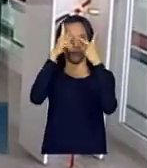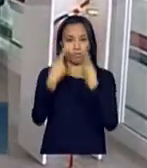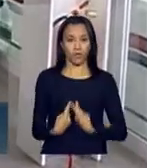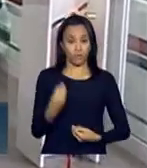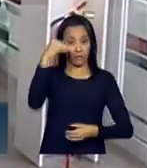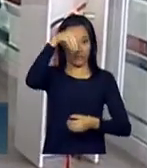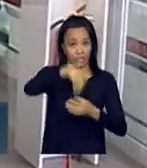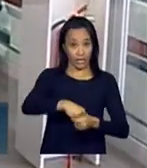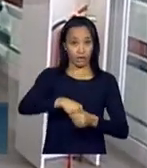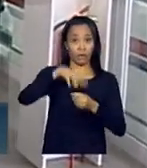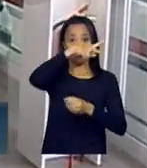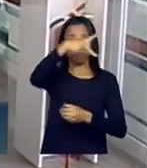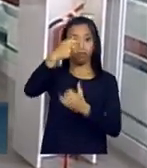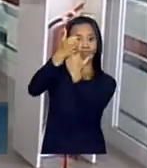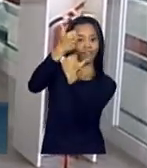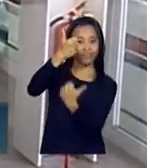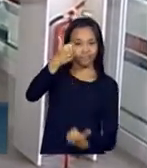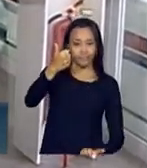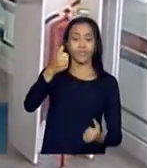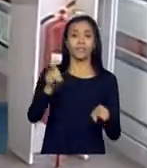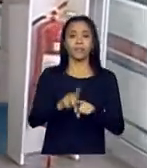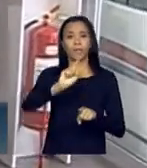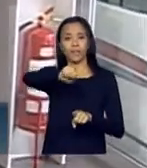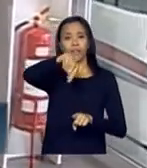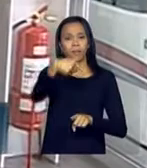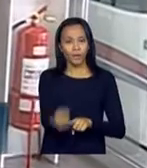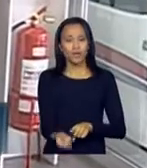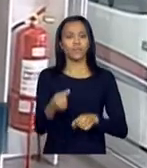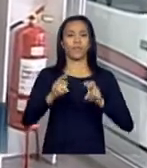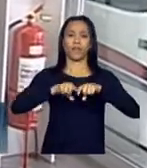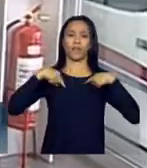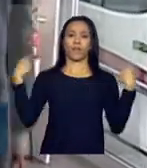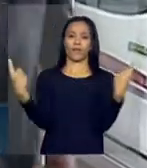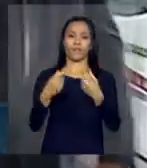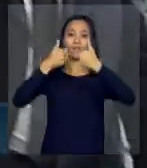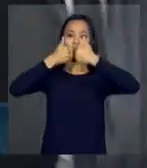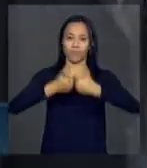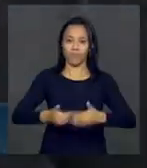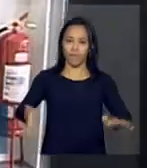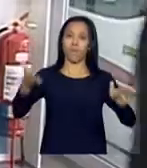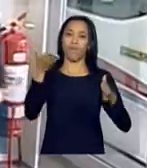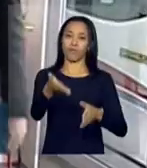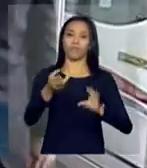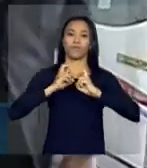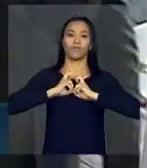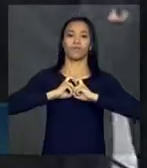a pouco, então, a presidenta Dilma Rousseff participa da cerimônia de inauguração do aeromóvel.